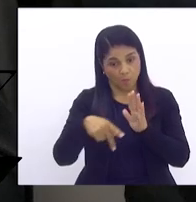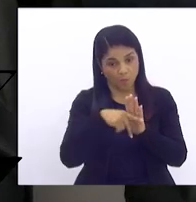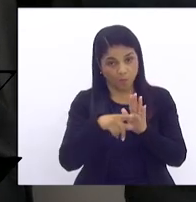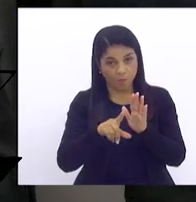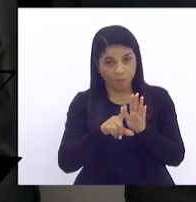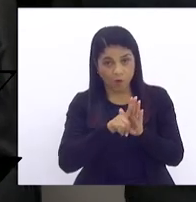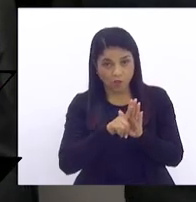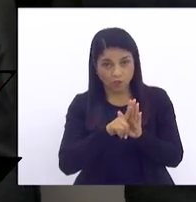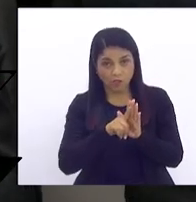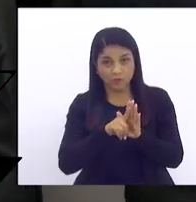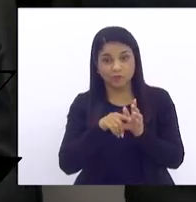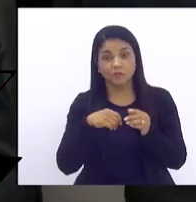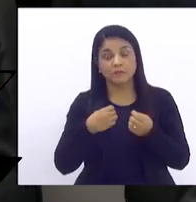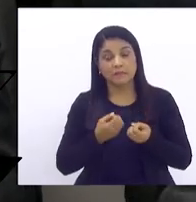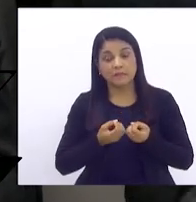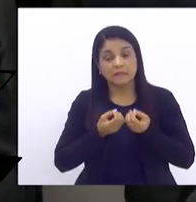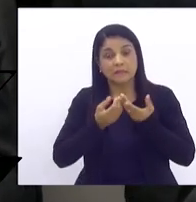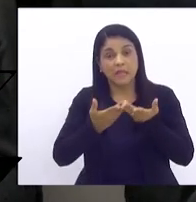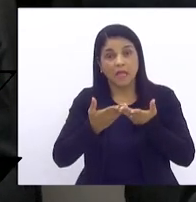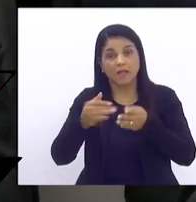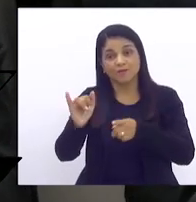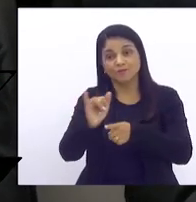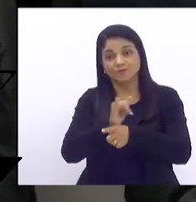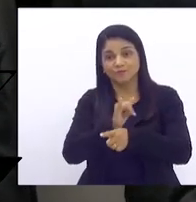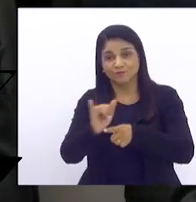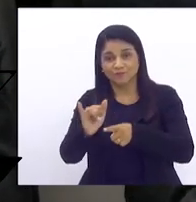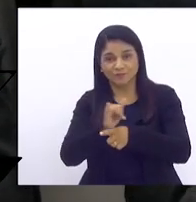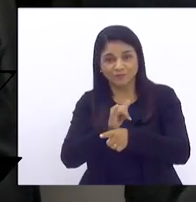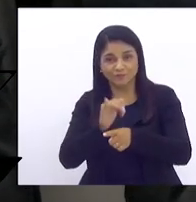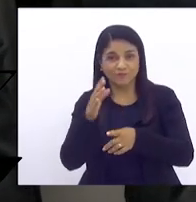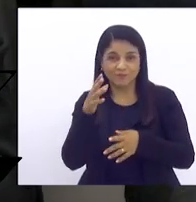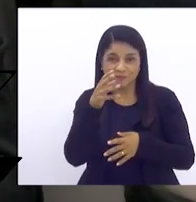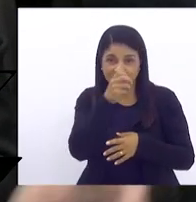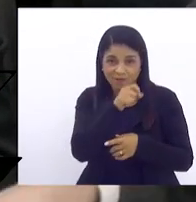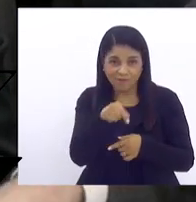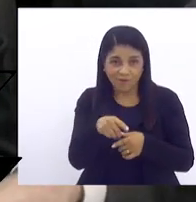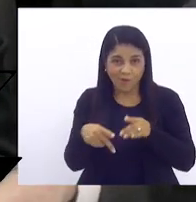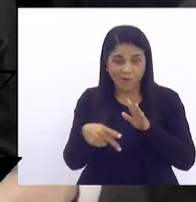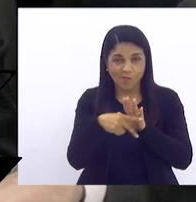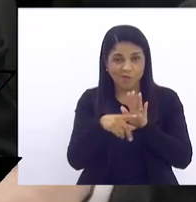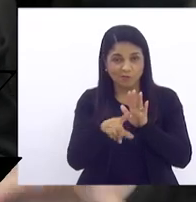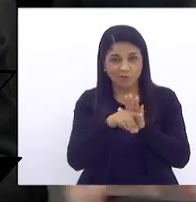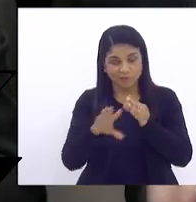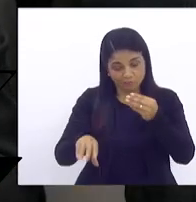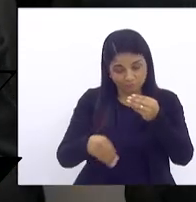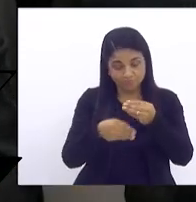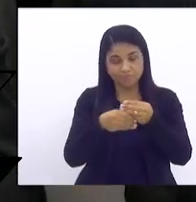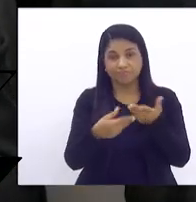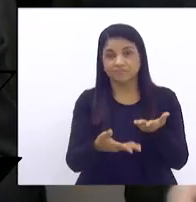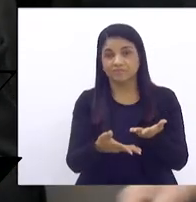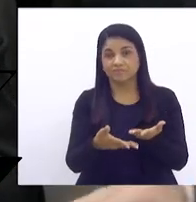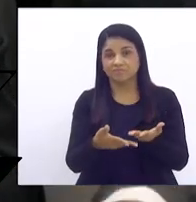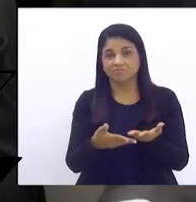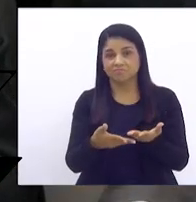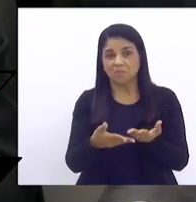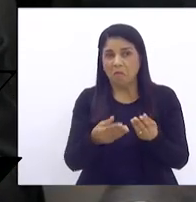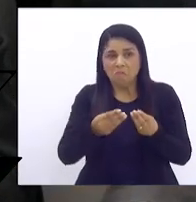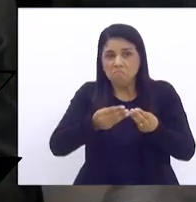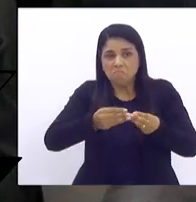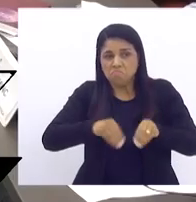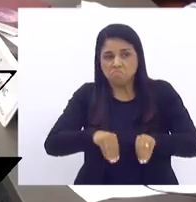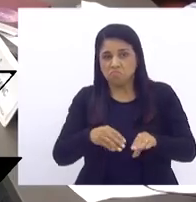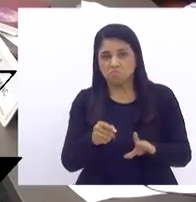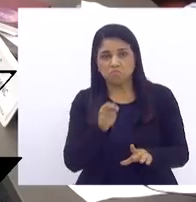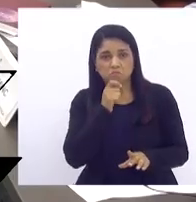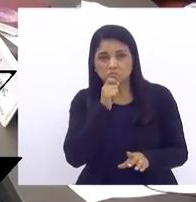e dá as alternativas para solucionar o projeto. Eu não vejo nenhum tipo de prejudicabilidade. É, eu não vejo nenhum tipo de... Um